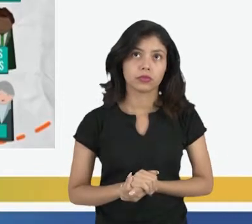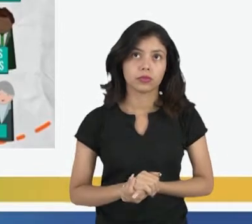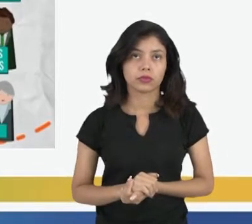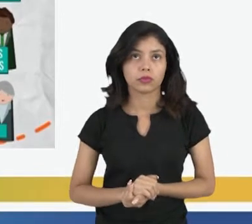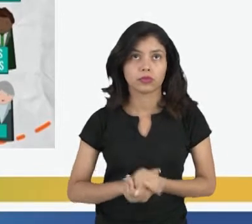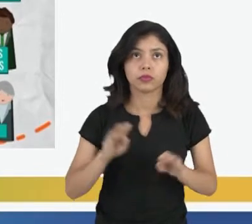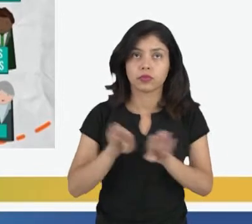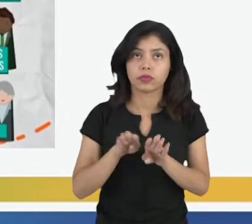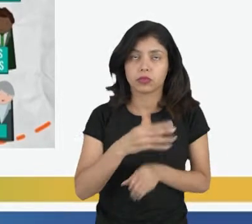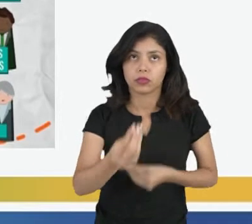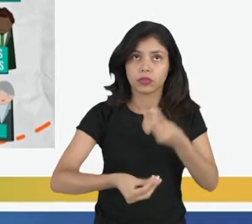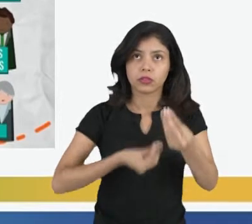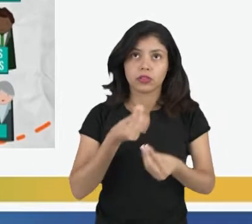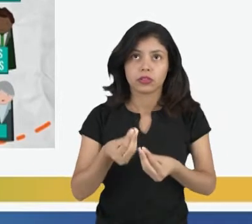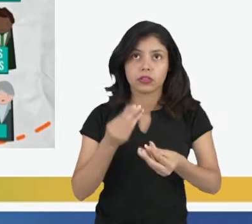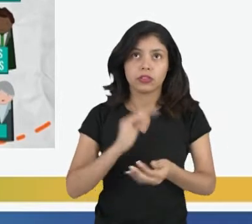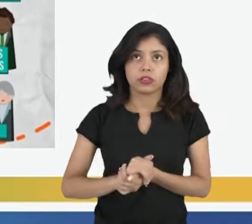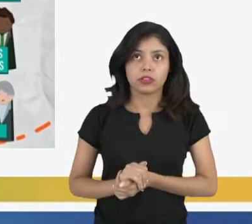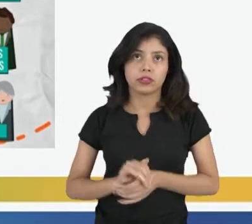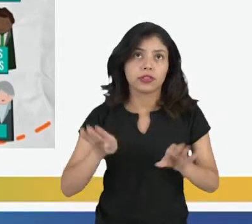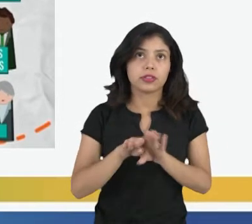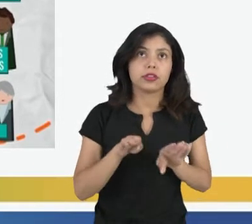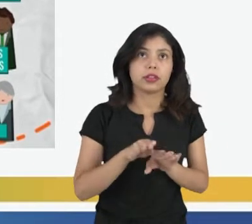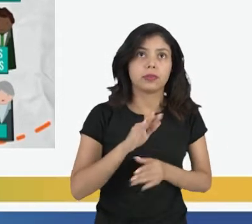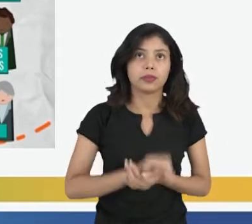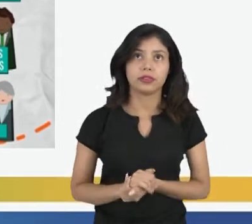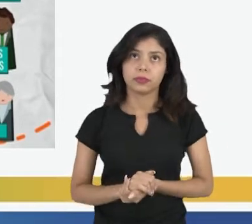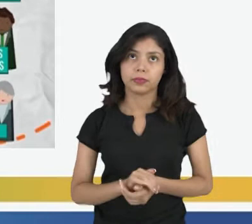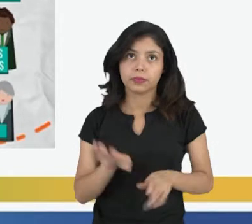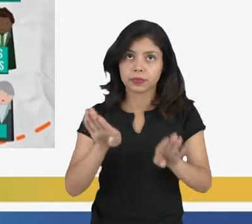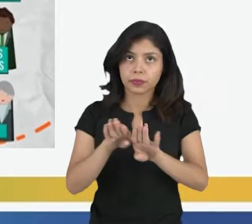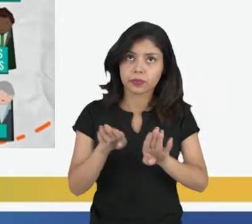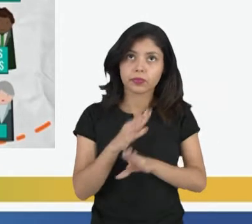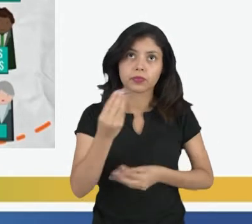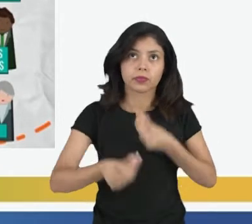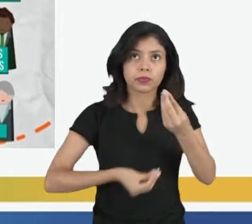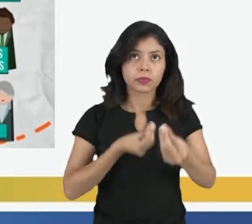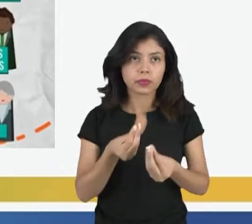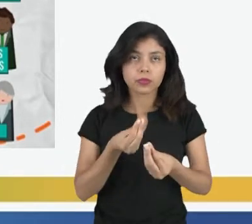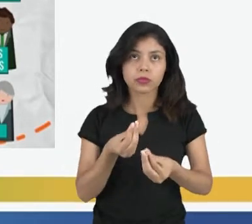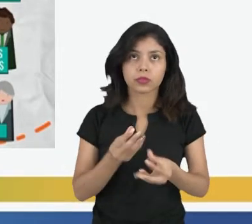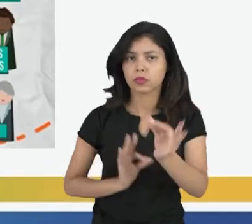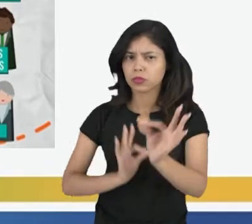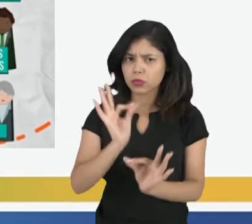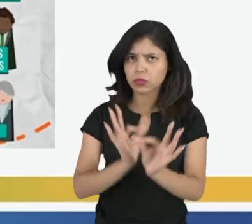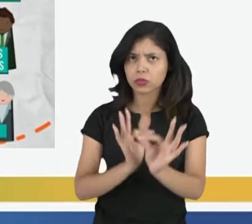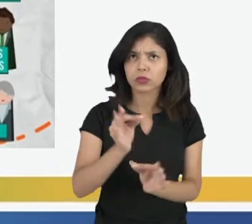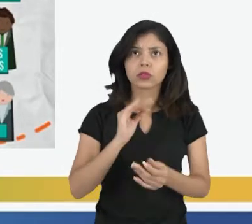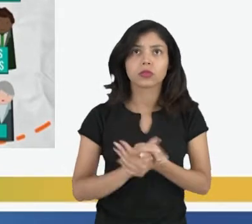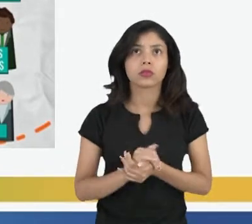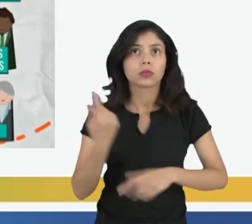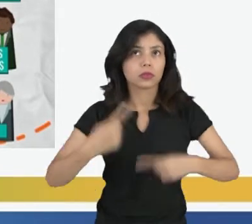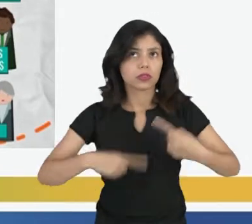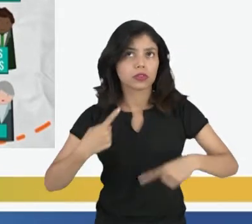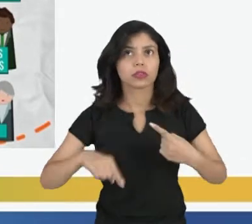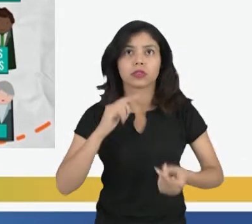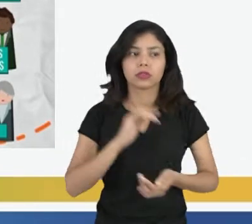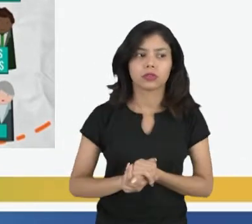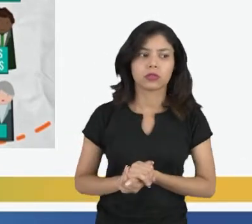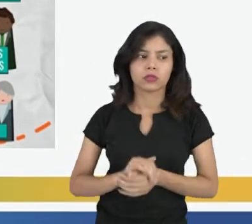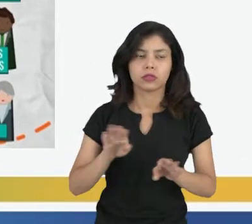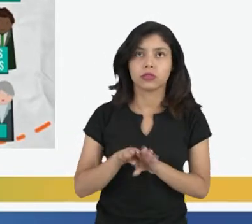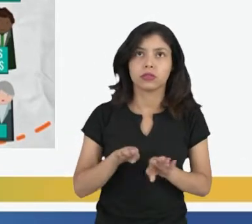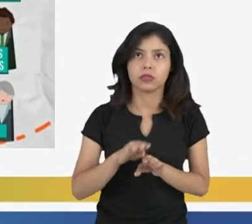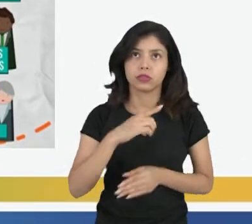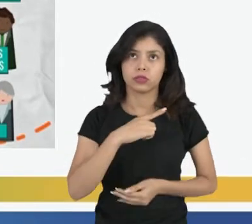estado é a forma como a sociedade se organiza como a gente se organiza politicamente né é